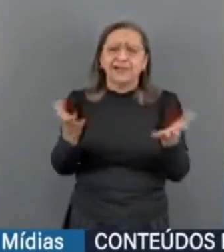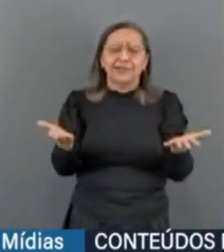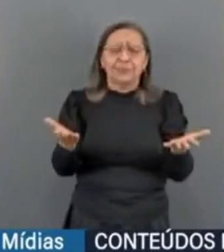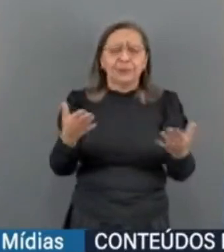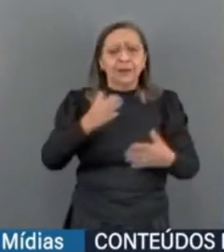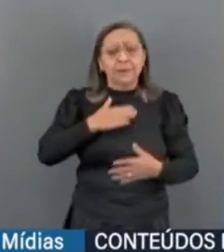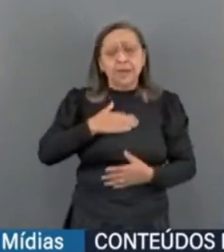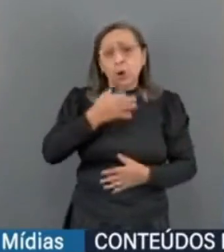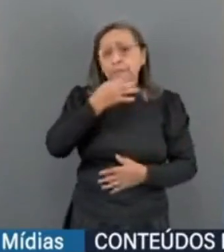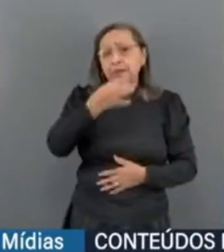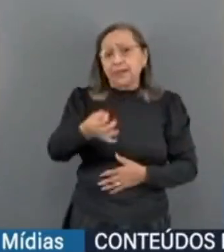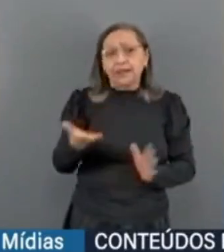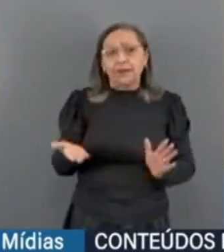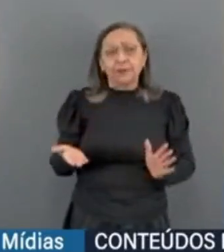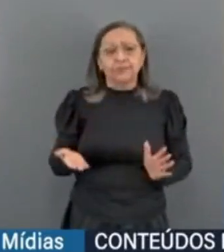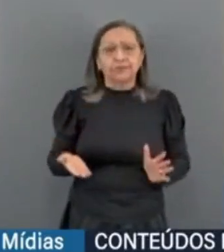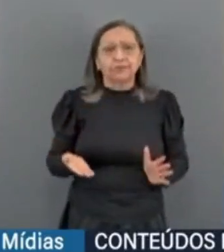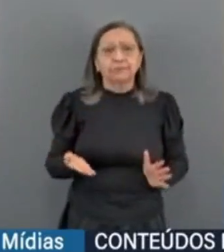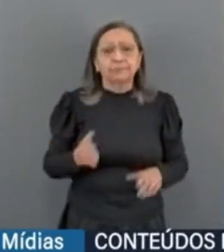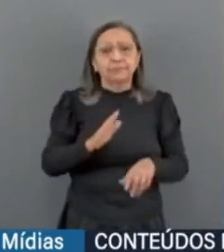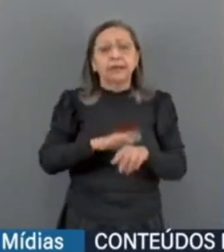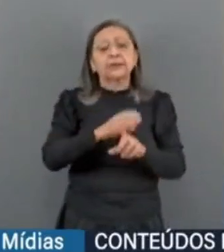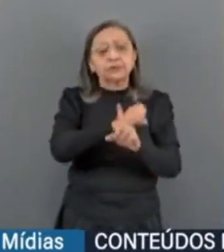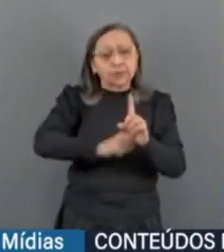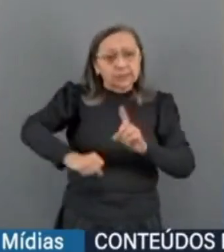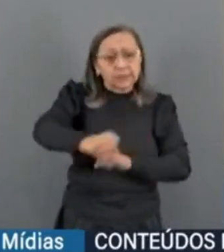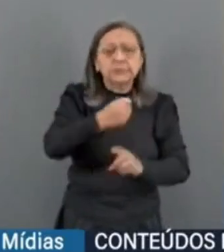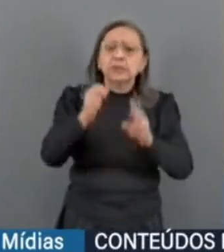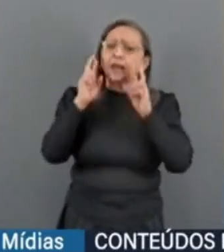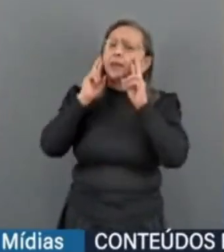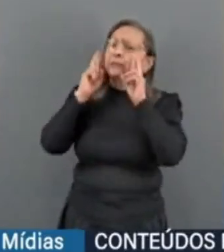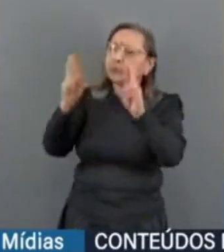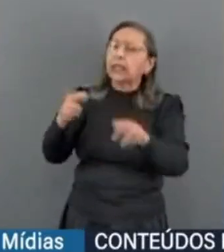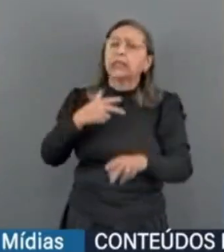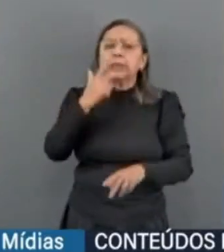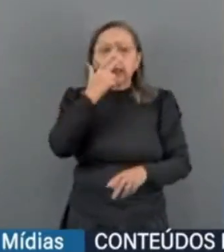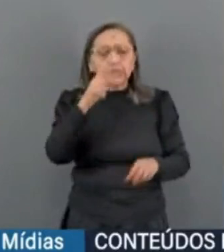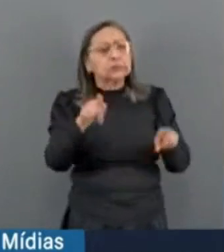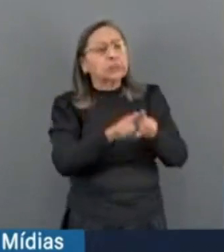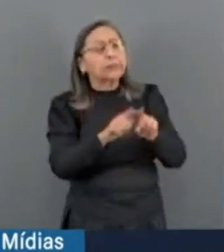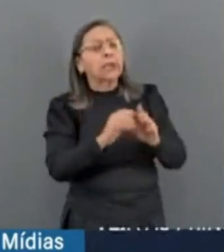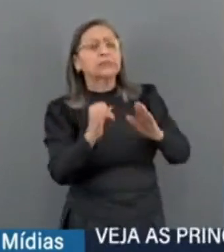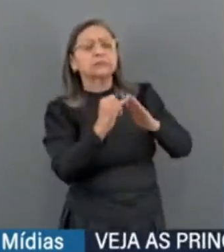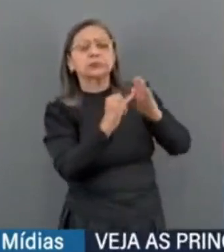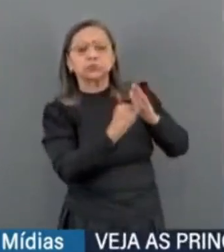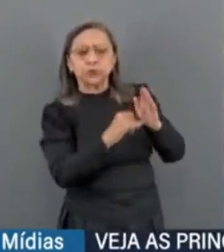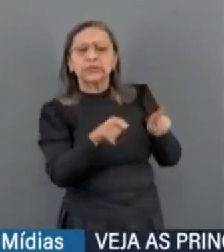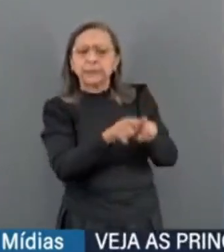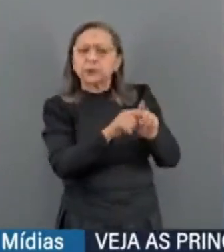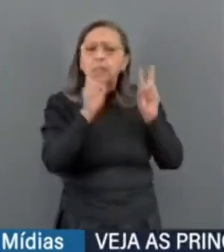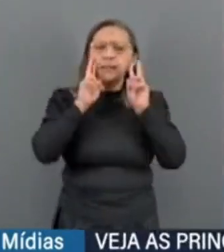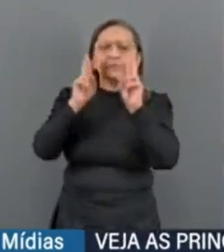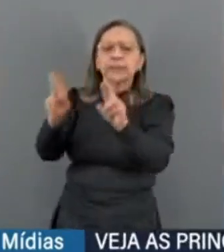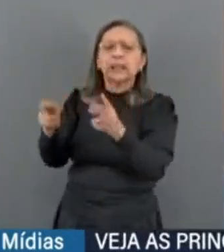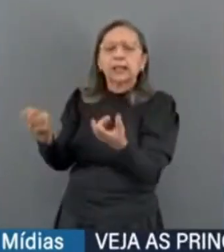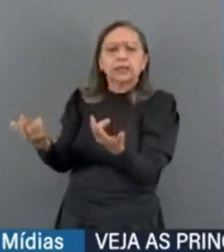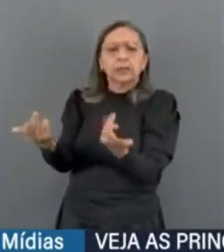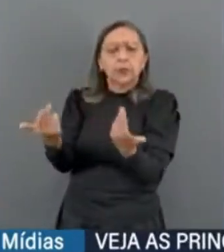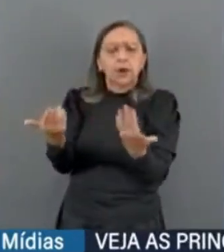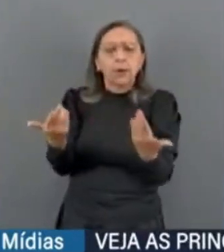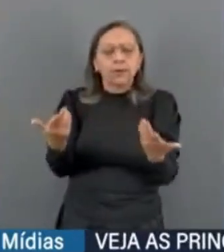minha visão, pela sociedade e acho que também pelas instituições. Temos